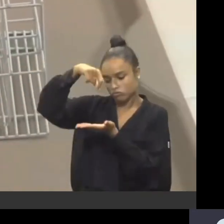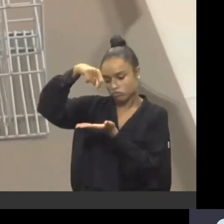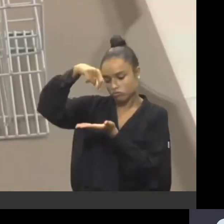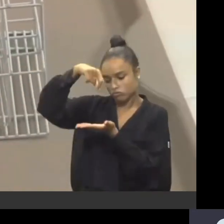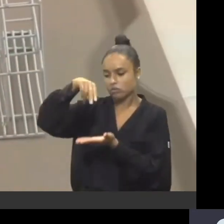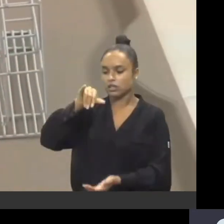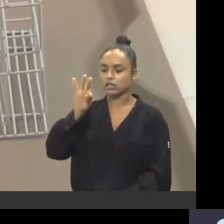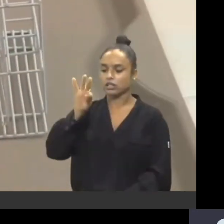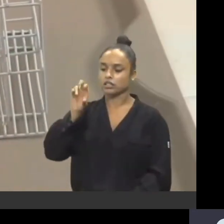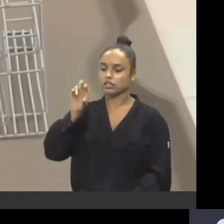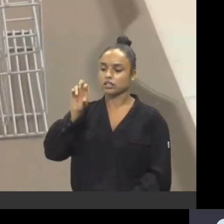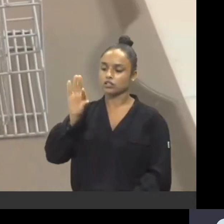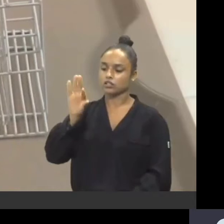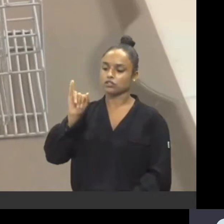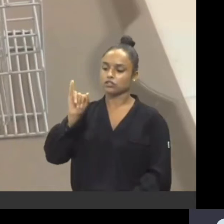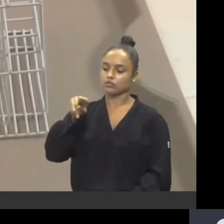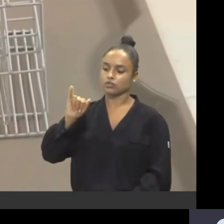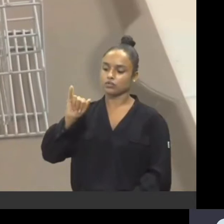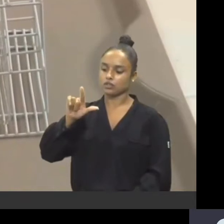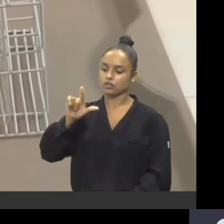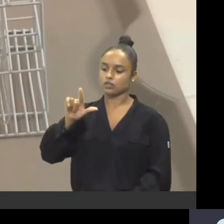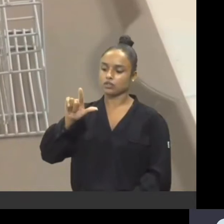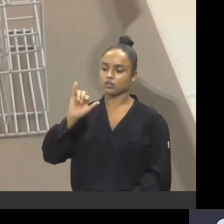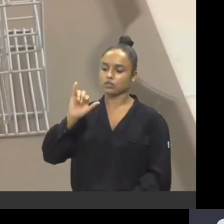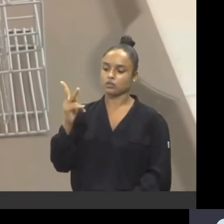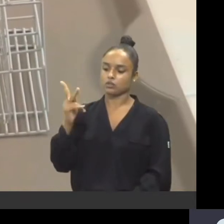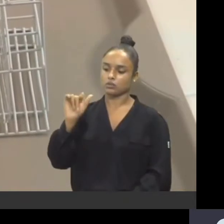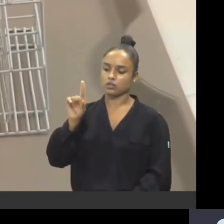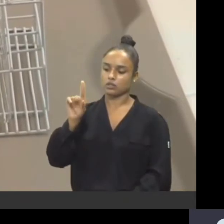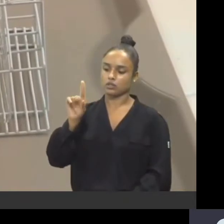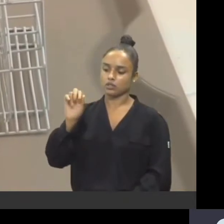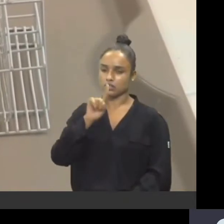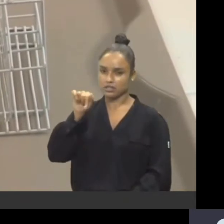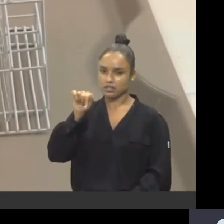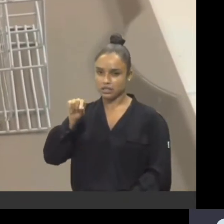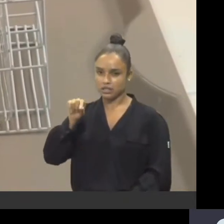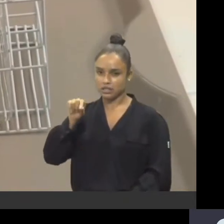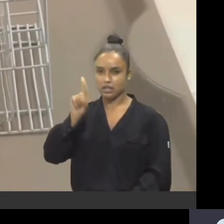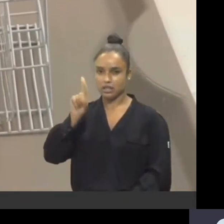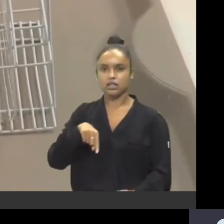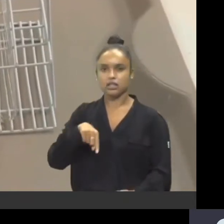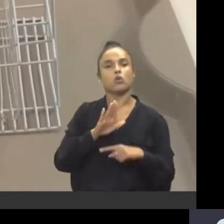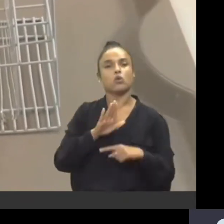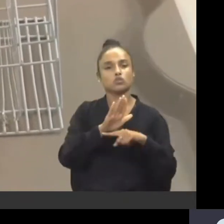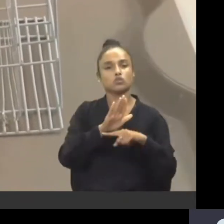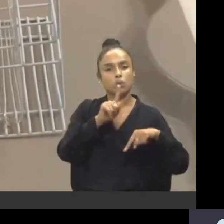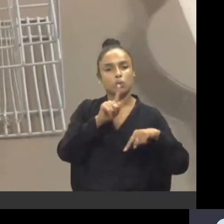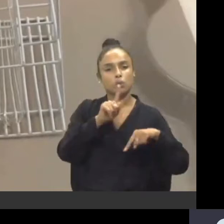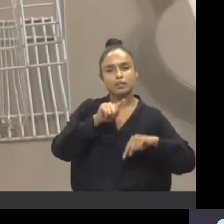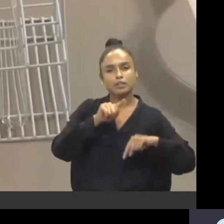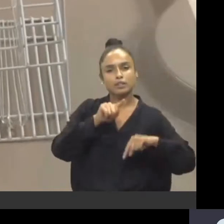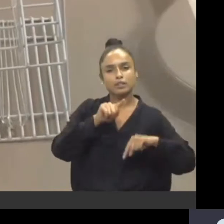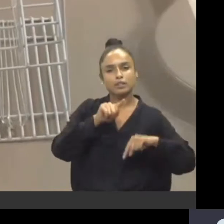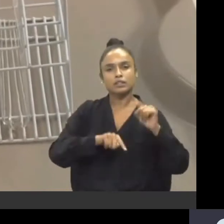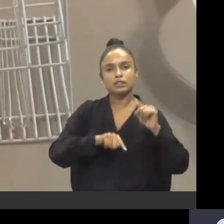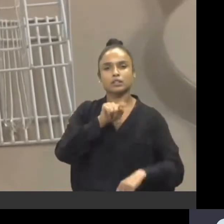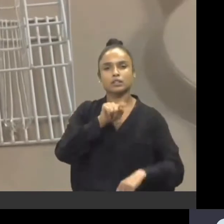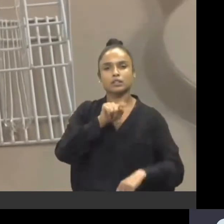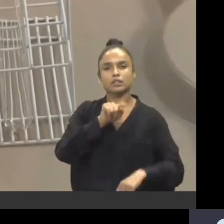de nitrofenilhidrazina com auxílio de uma pipeta de Pasteur no tubo